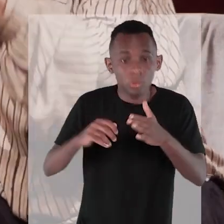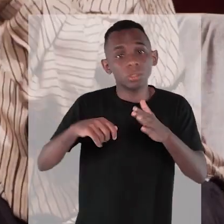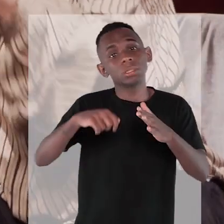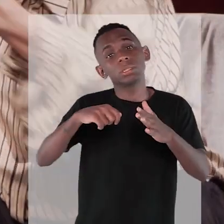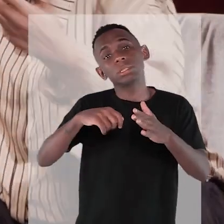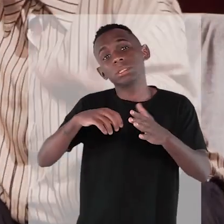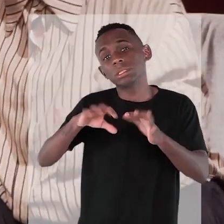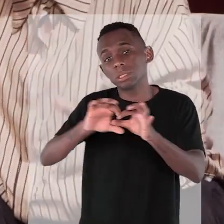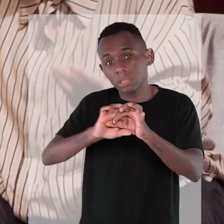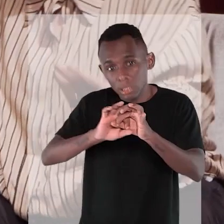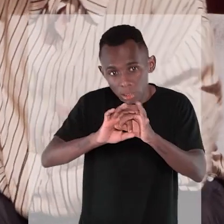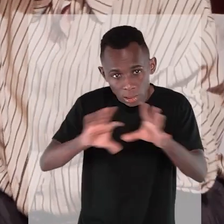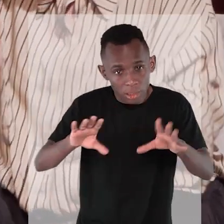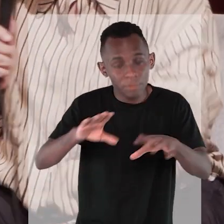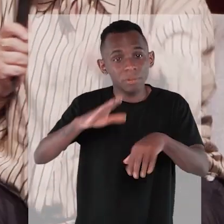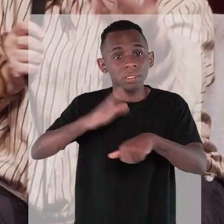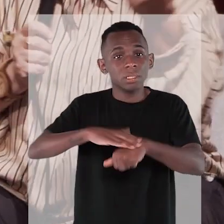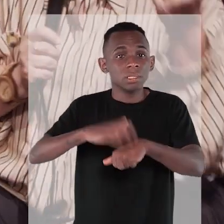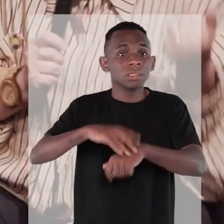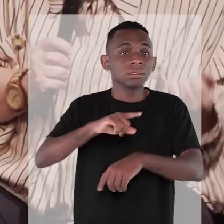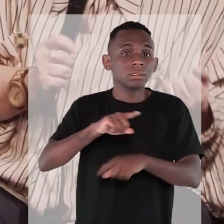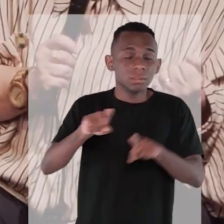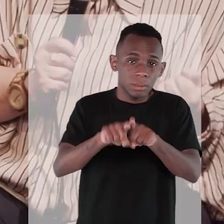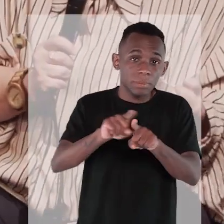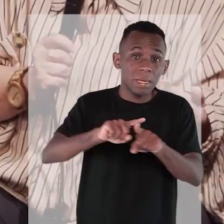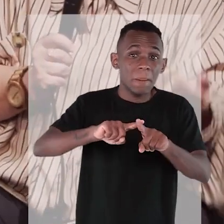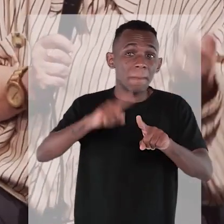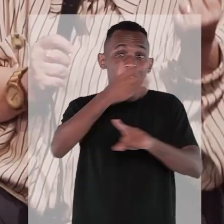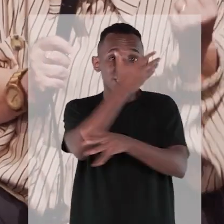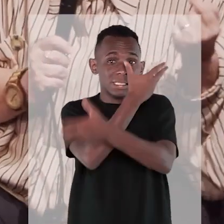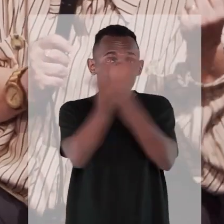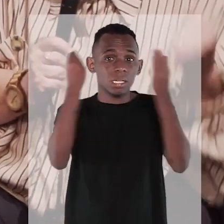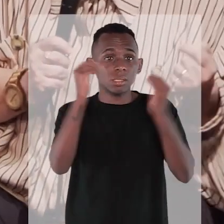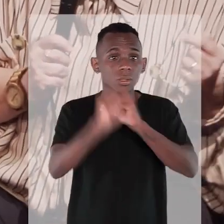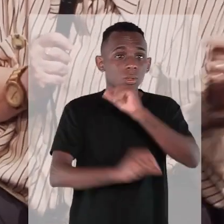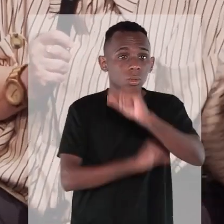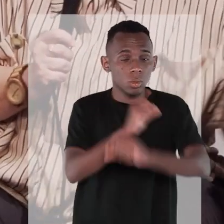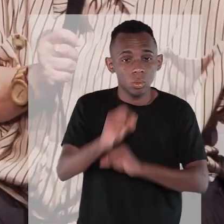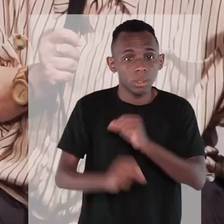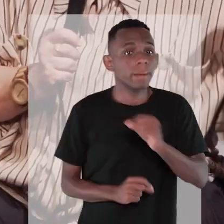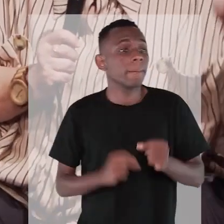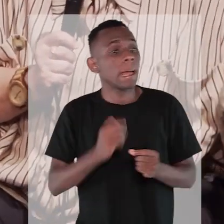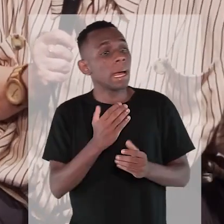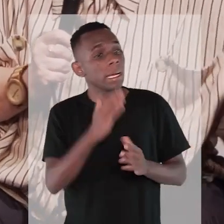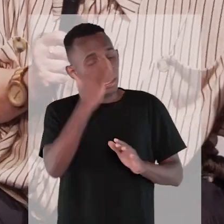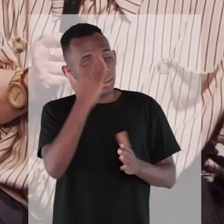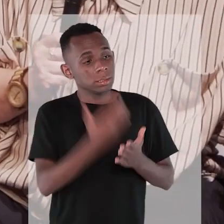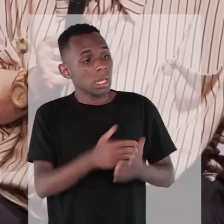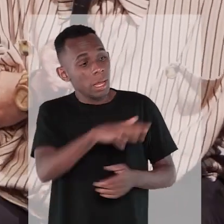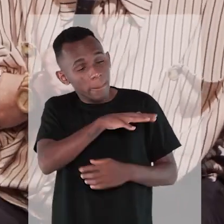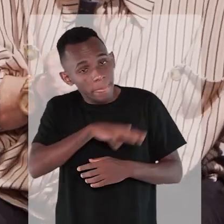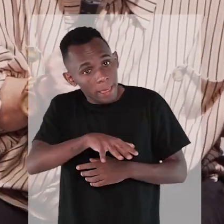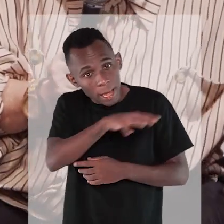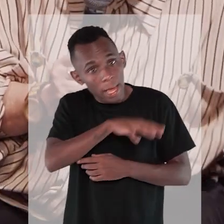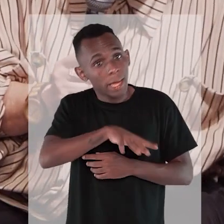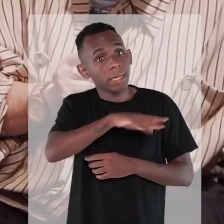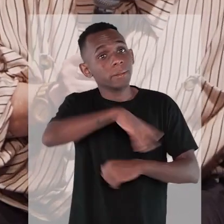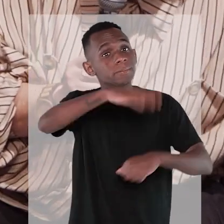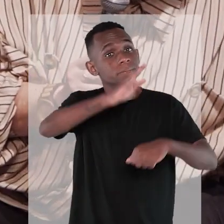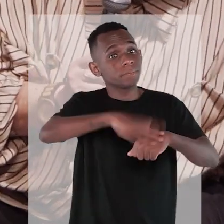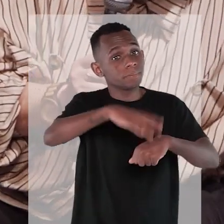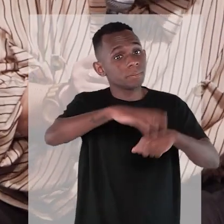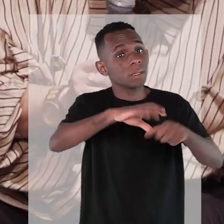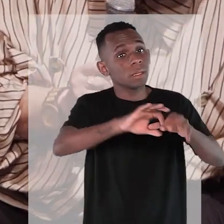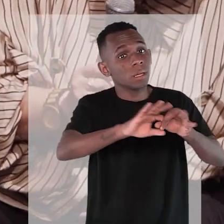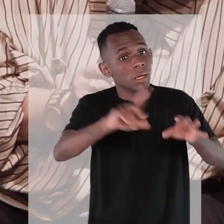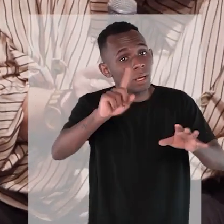democrática, voto, eleição, etc. E se esqueceu de fazer a aposta no fato de que a democracia também é um modo